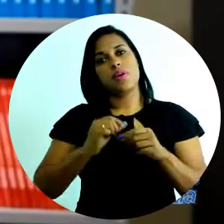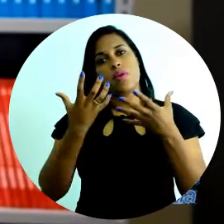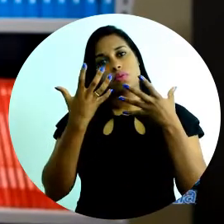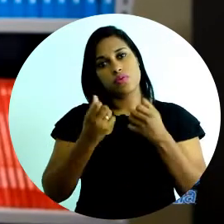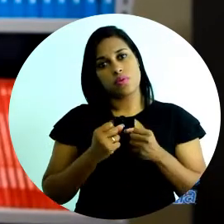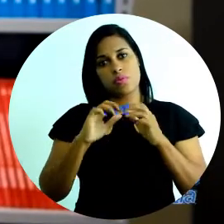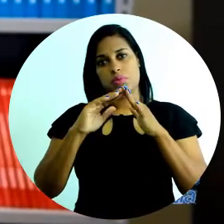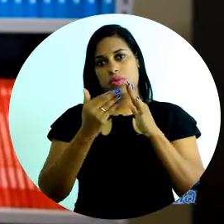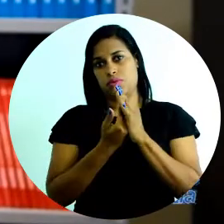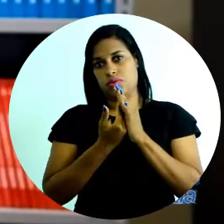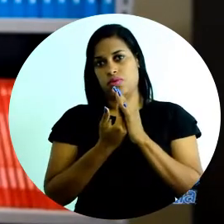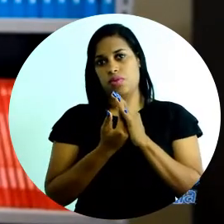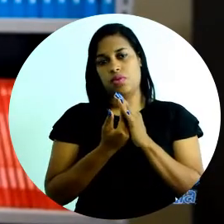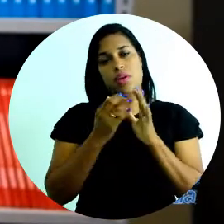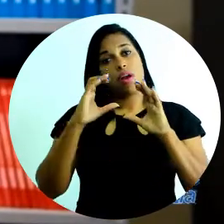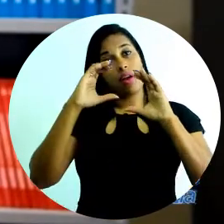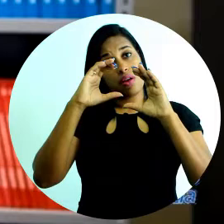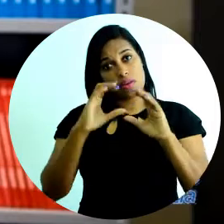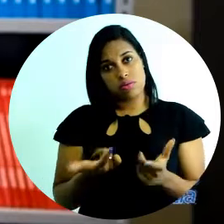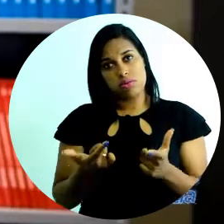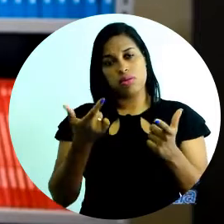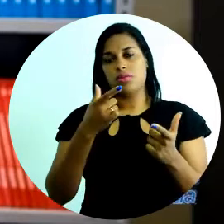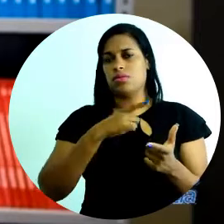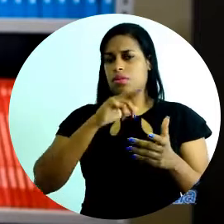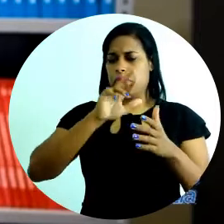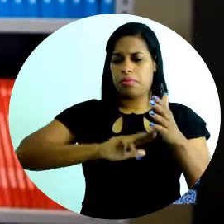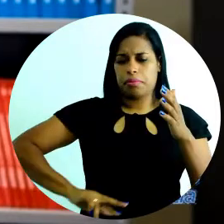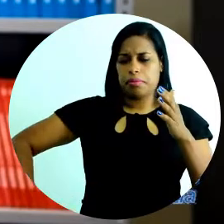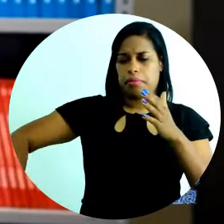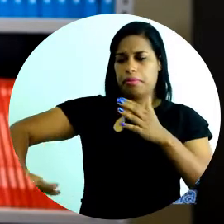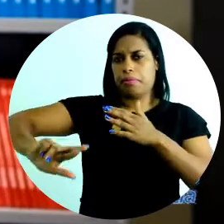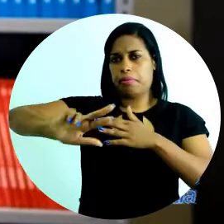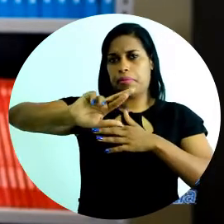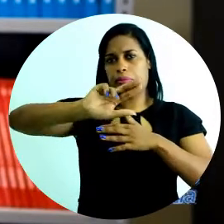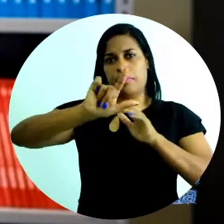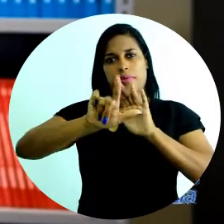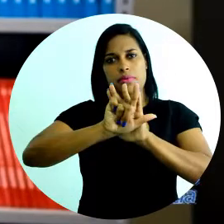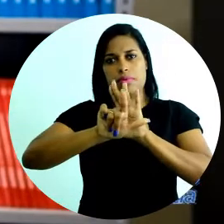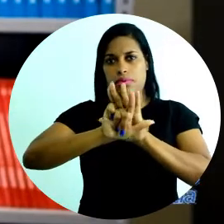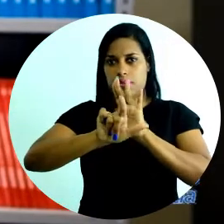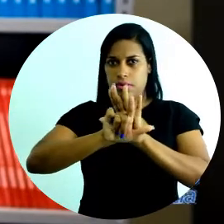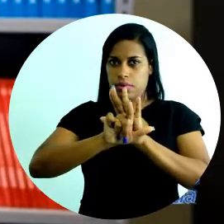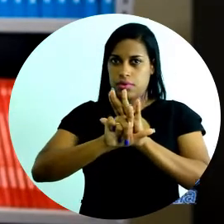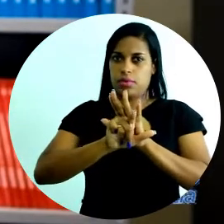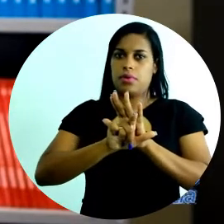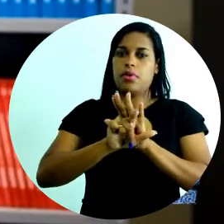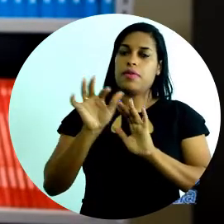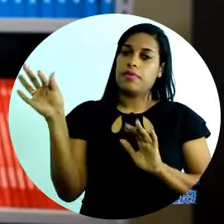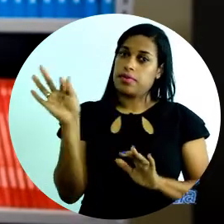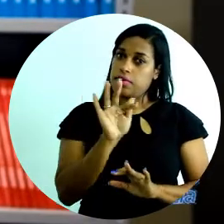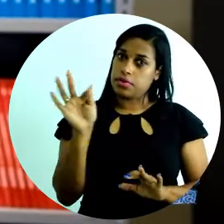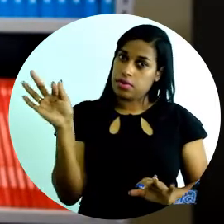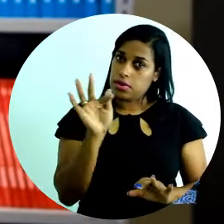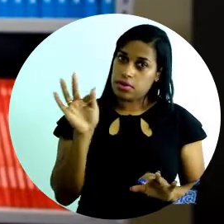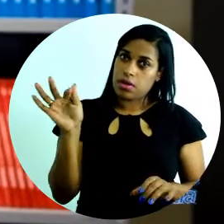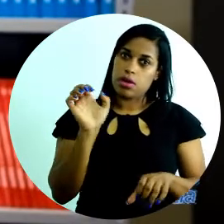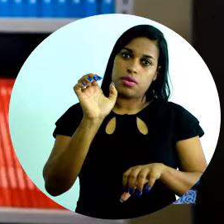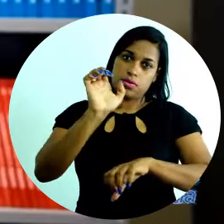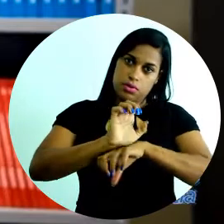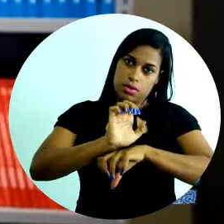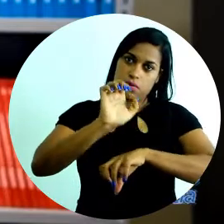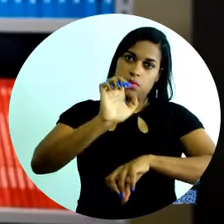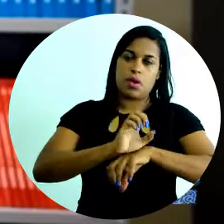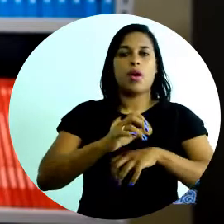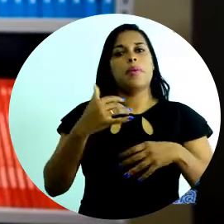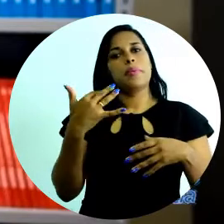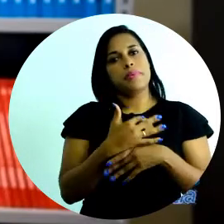a autonomia da escola. Logicamente que a gente sabe que existe uma série de leis, né, tanto a nível federal, como a nível